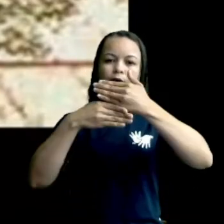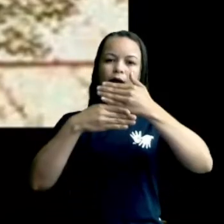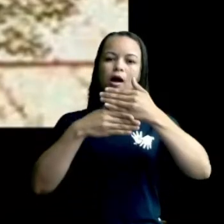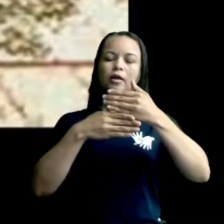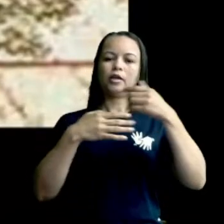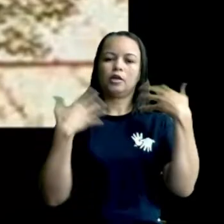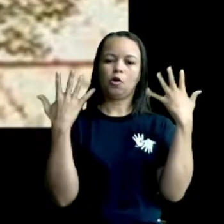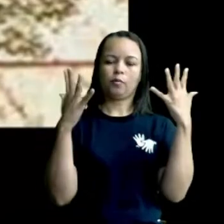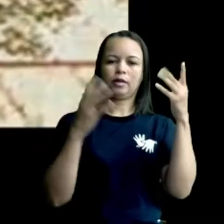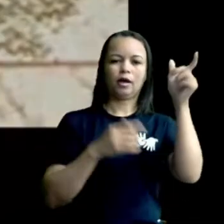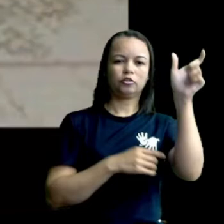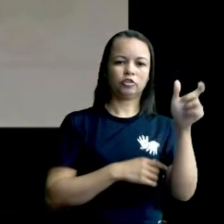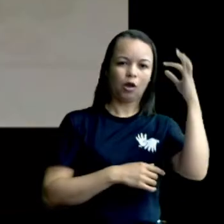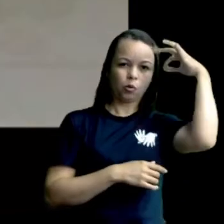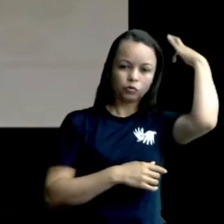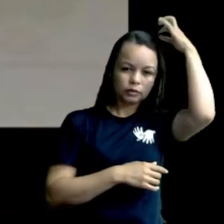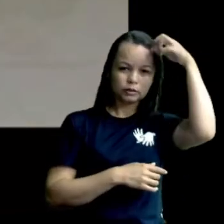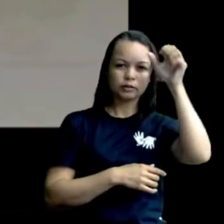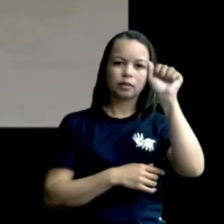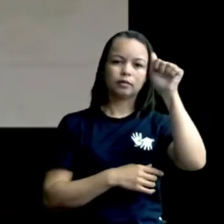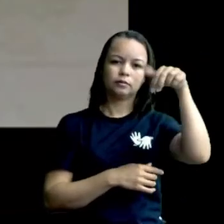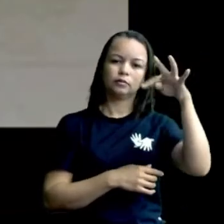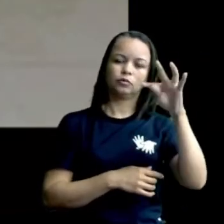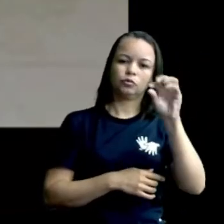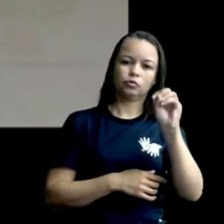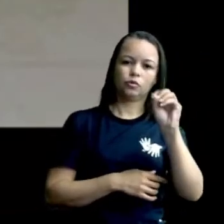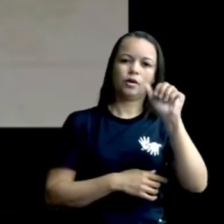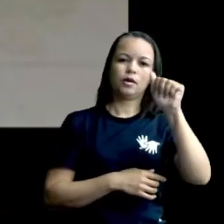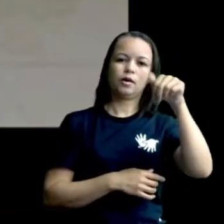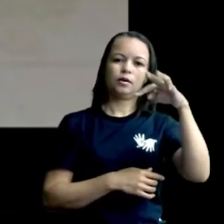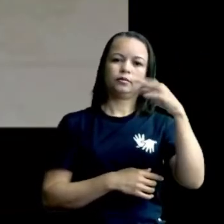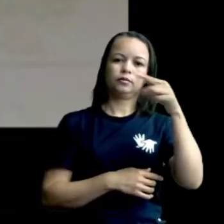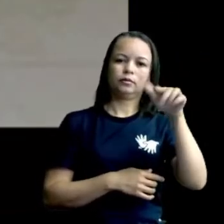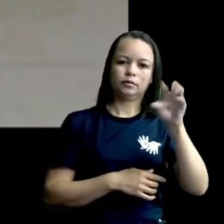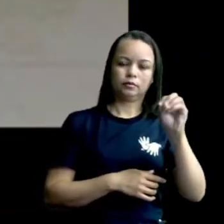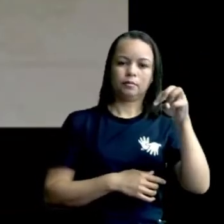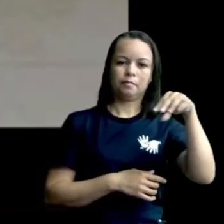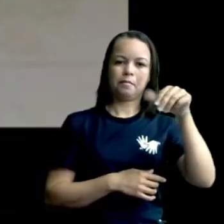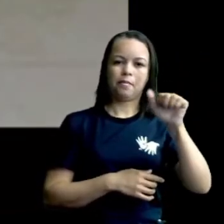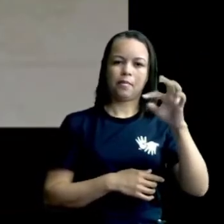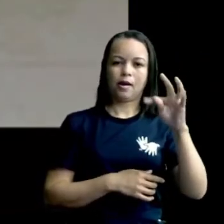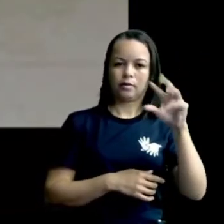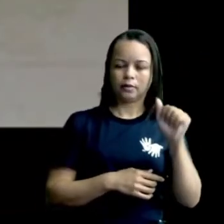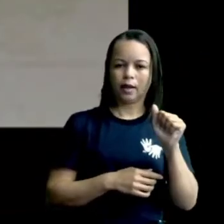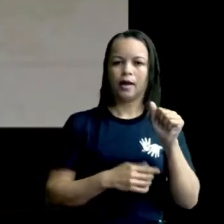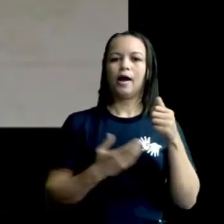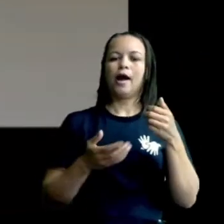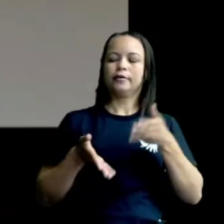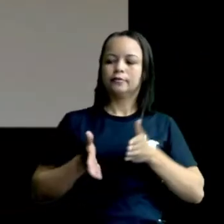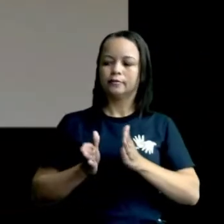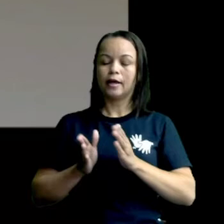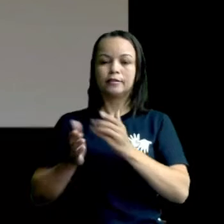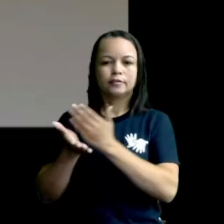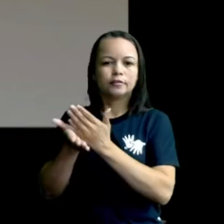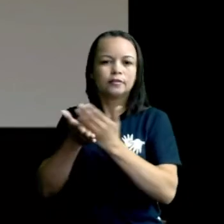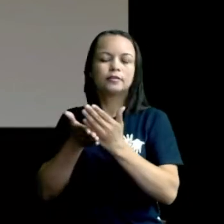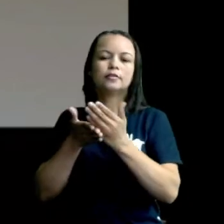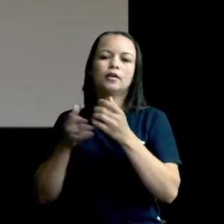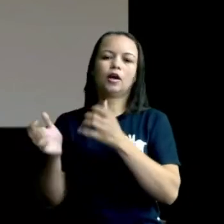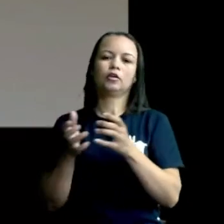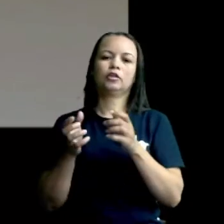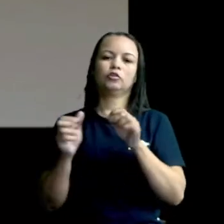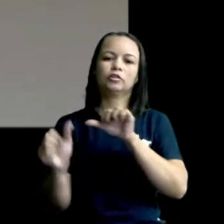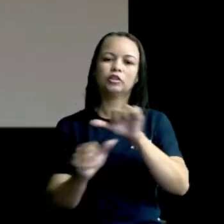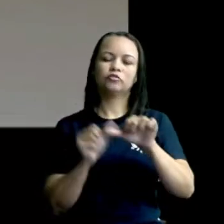Mata. Nascia a cidade de Braga, que em 1774 virou Santo Antão.